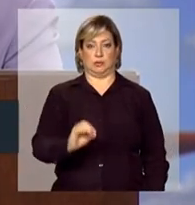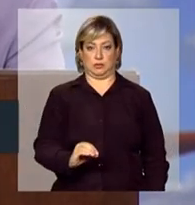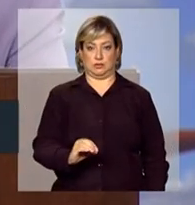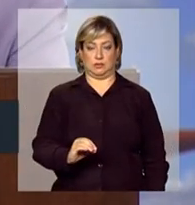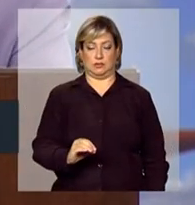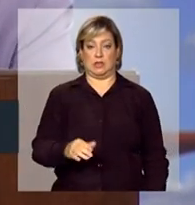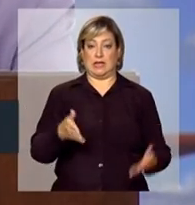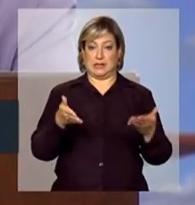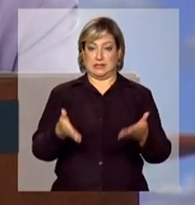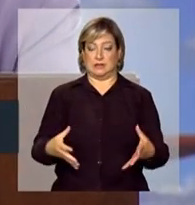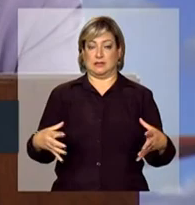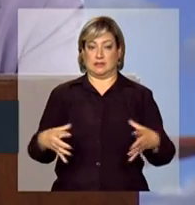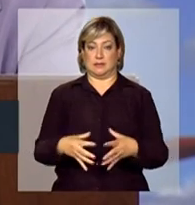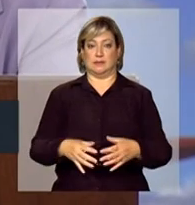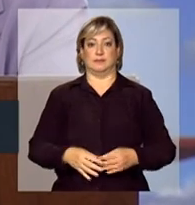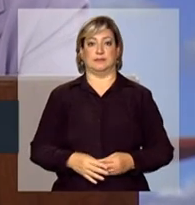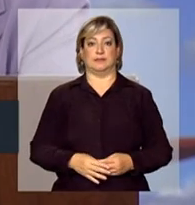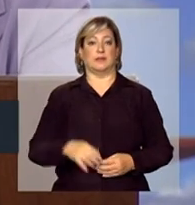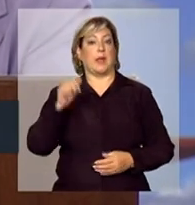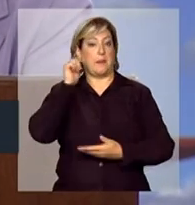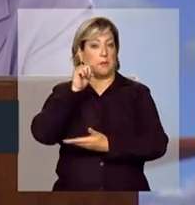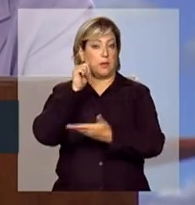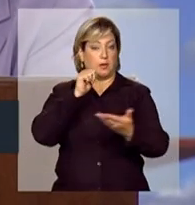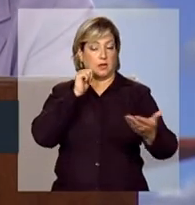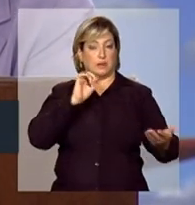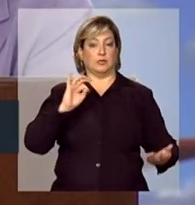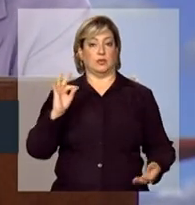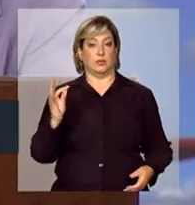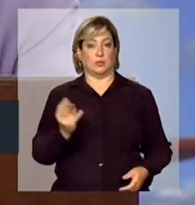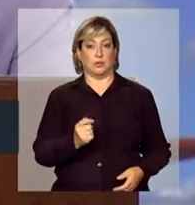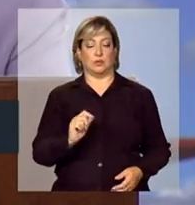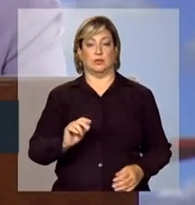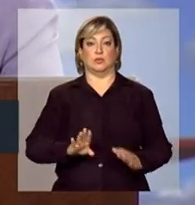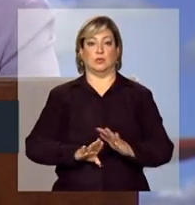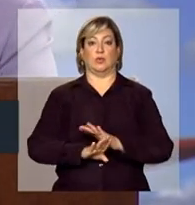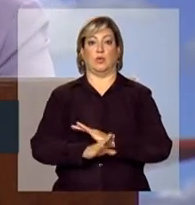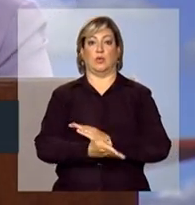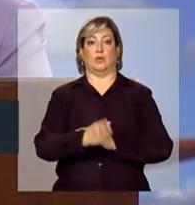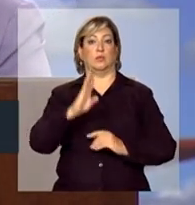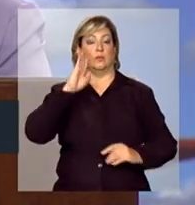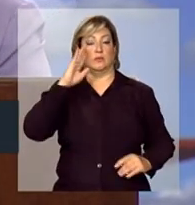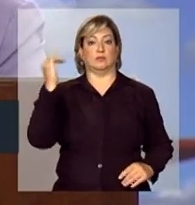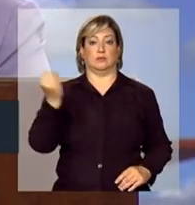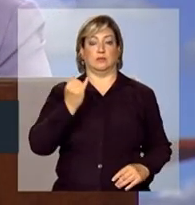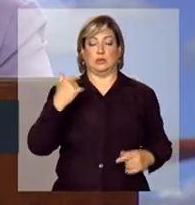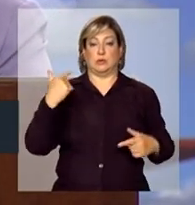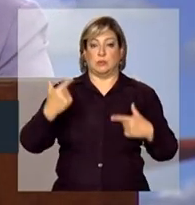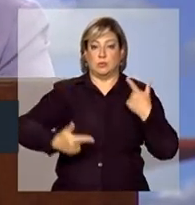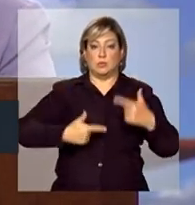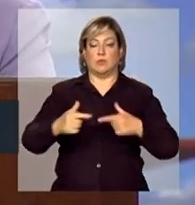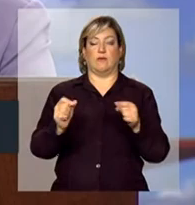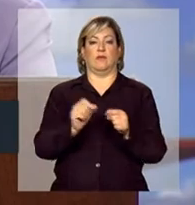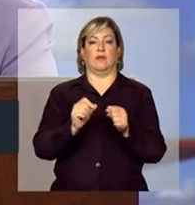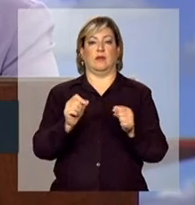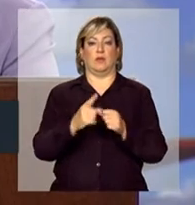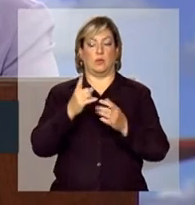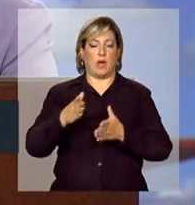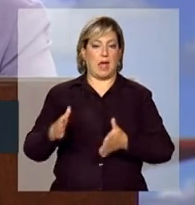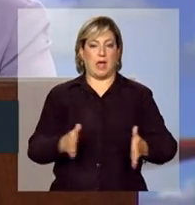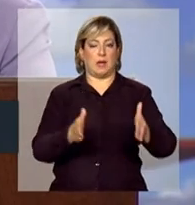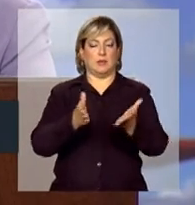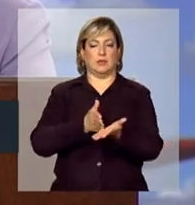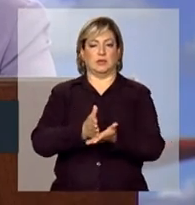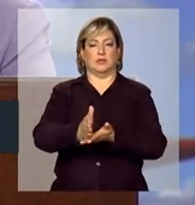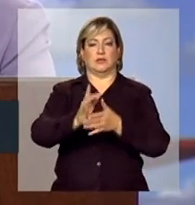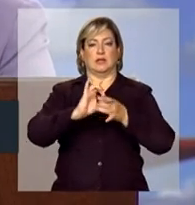Nesse contexto as mulheres tornaram-se protagonistas da construção de um caminho em direção